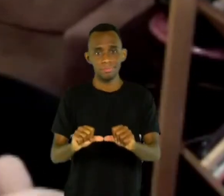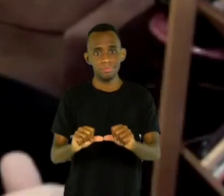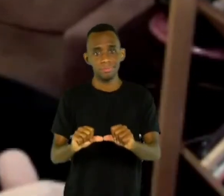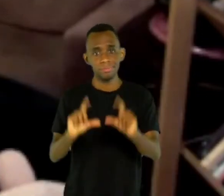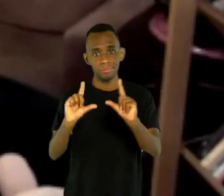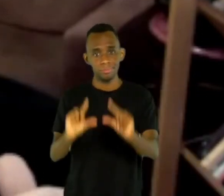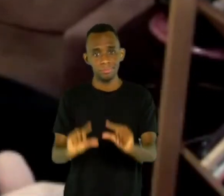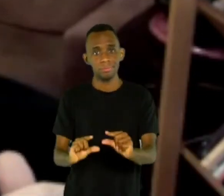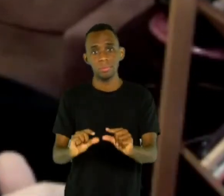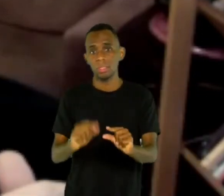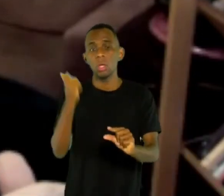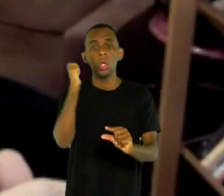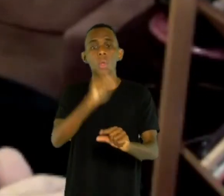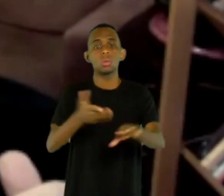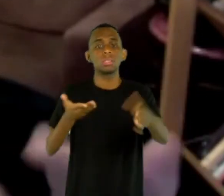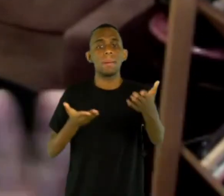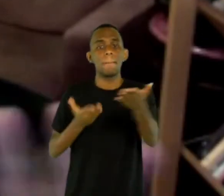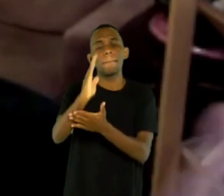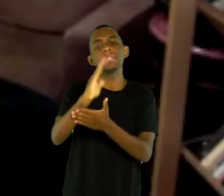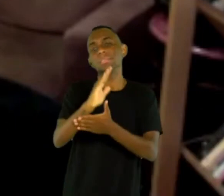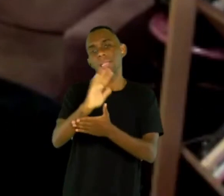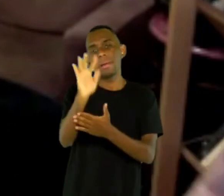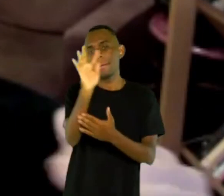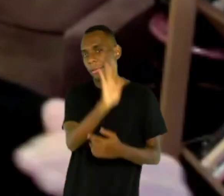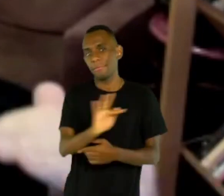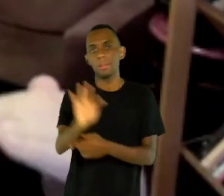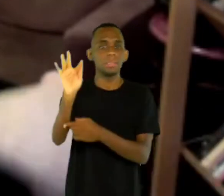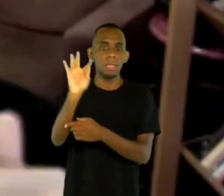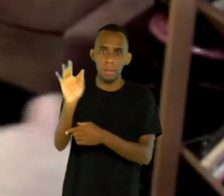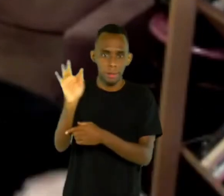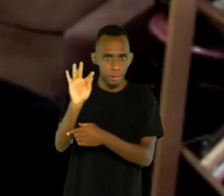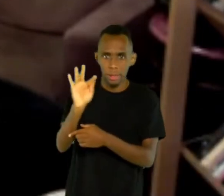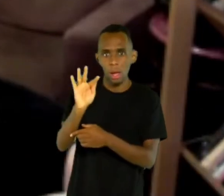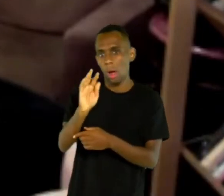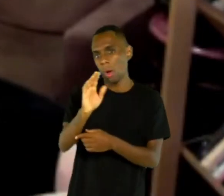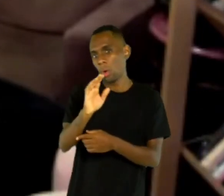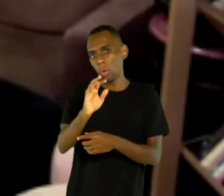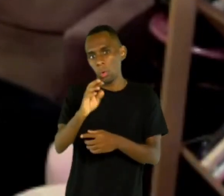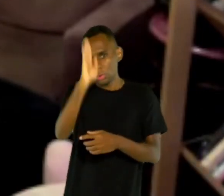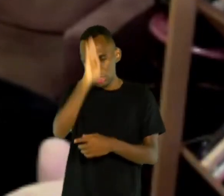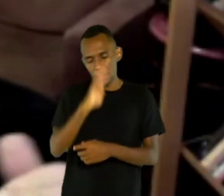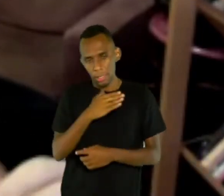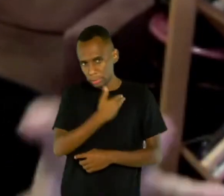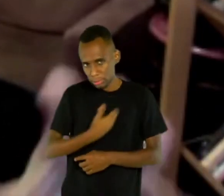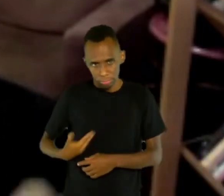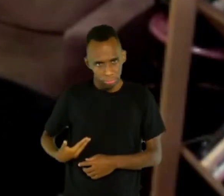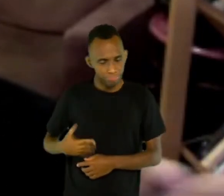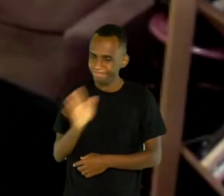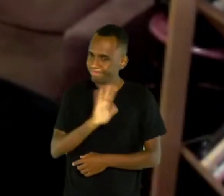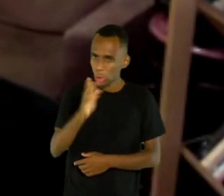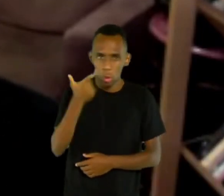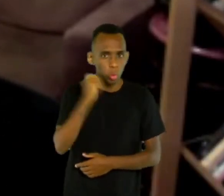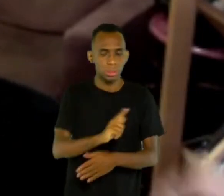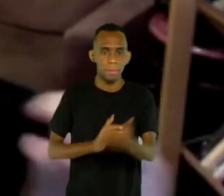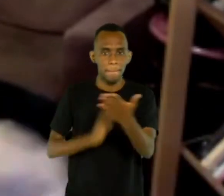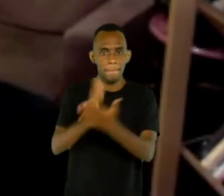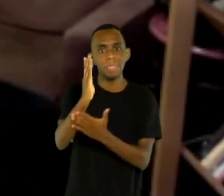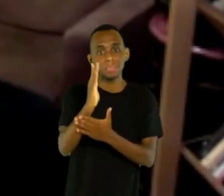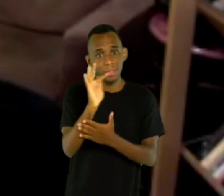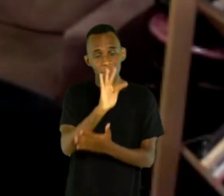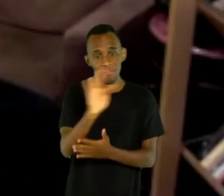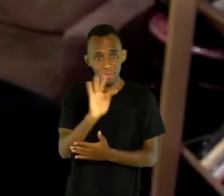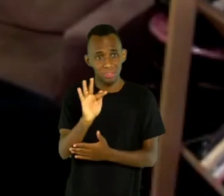não conseguia passar na universidade federal, nas universidades públicas, que eram as melhores, e aí acabava tirando um diploma